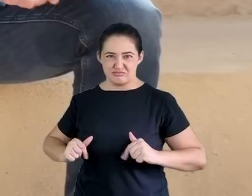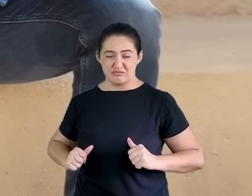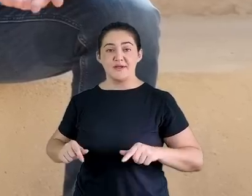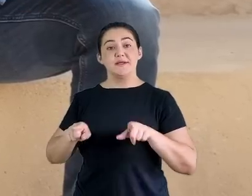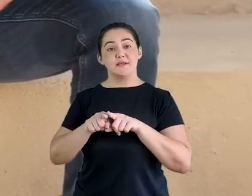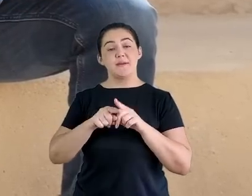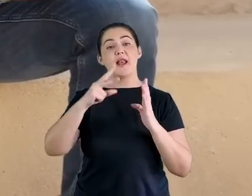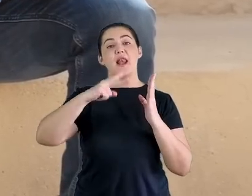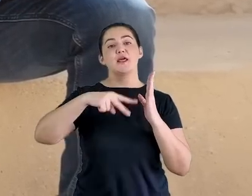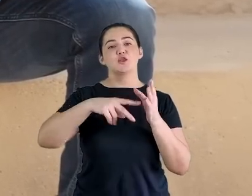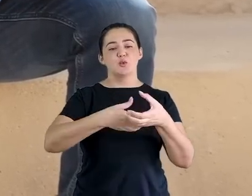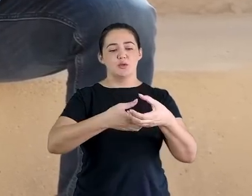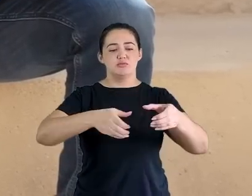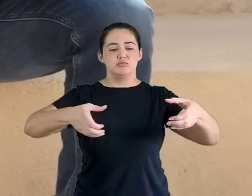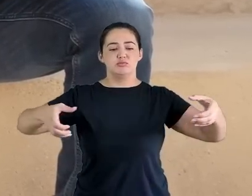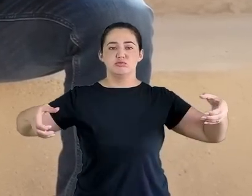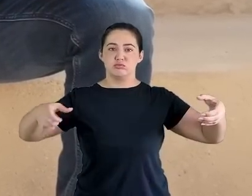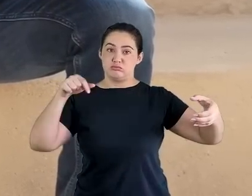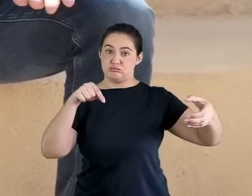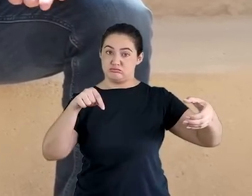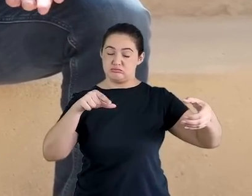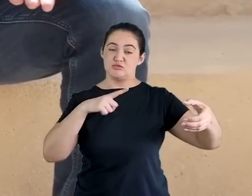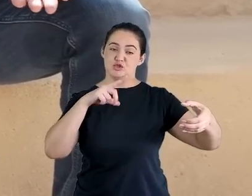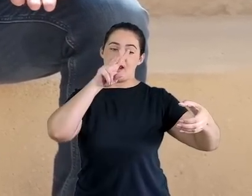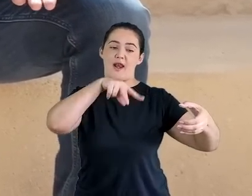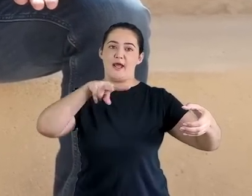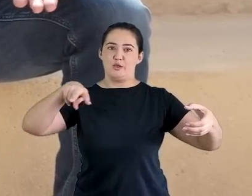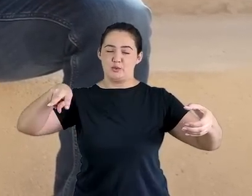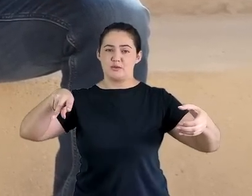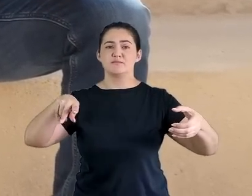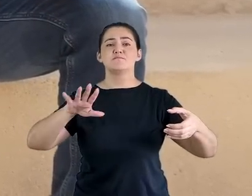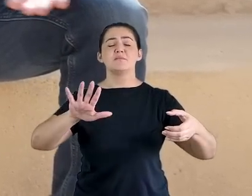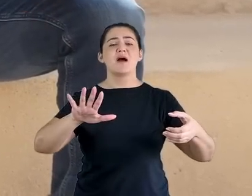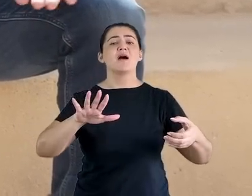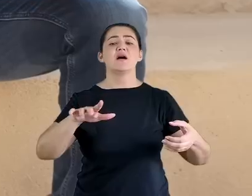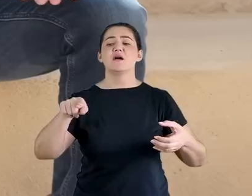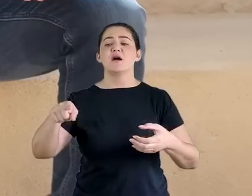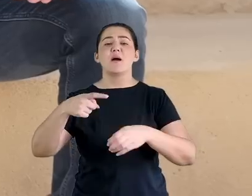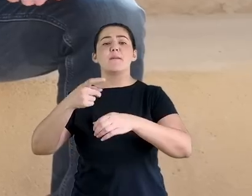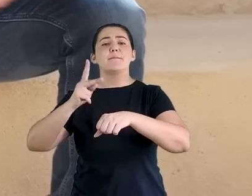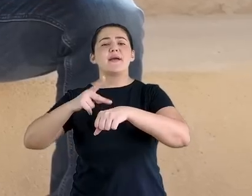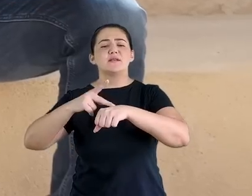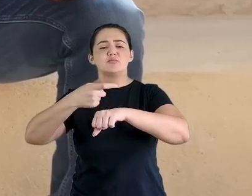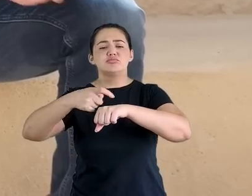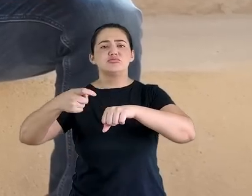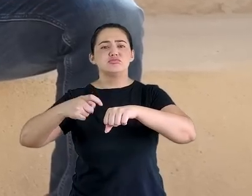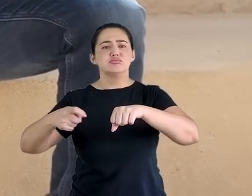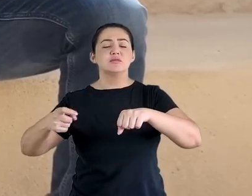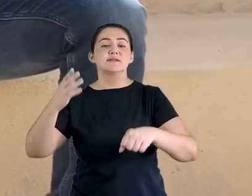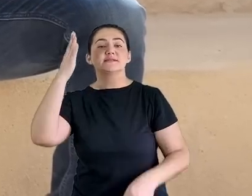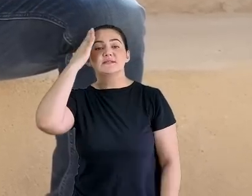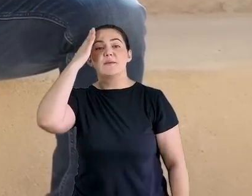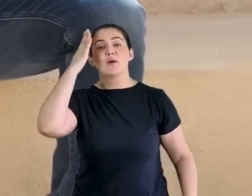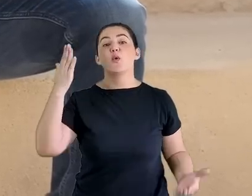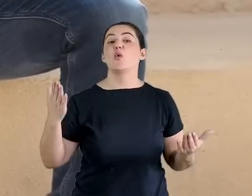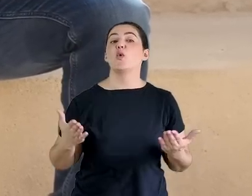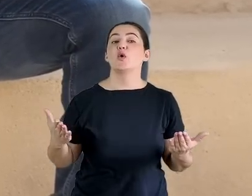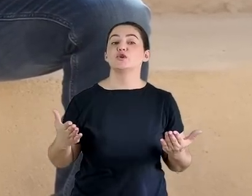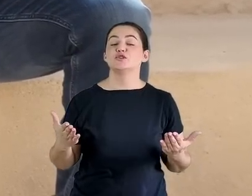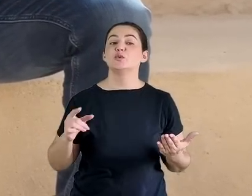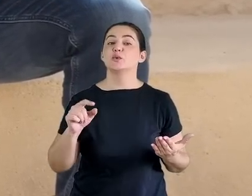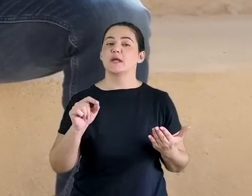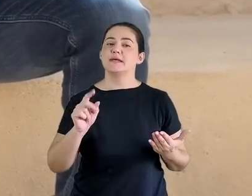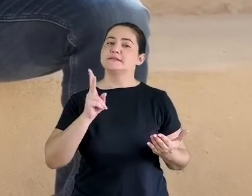Mas o que não é mencionado nessa inscrição é o que sabemos hoje, sempre que visitamos a sinagoga e está